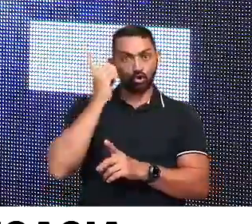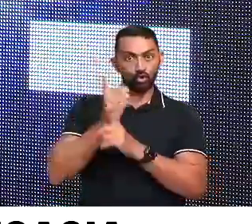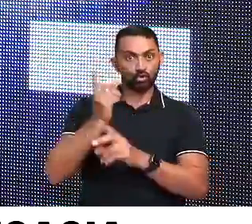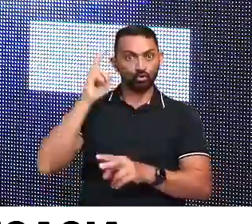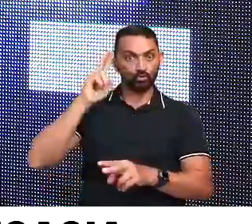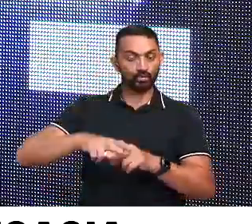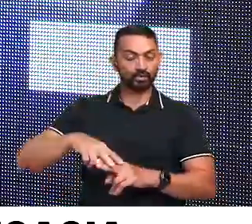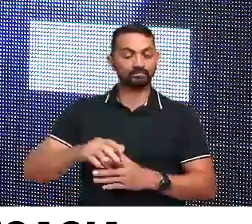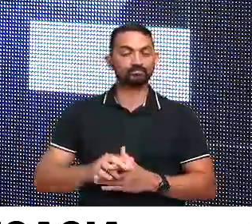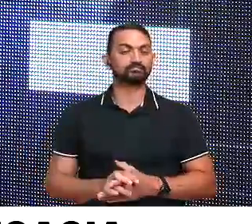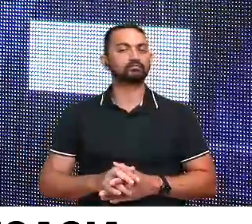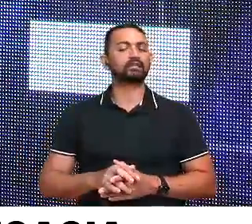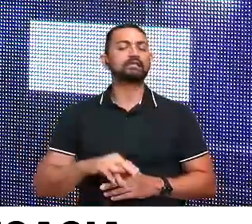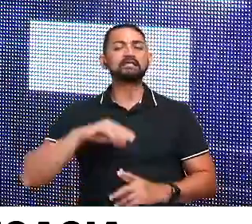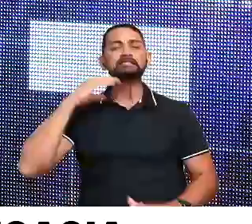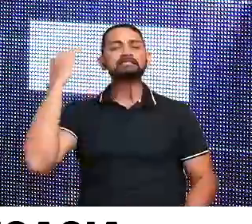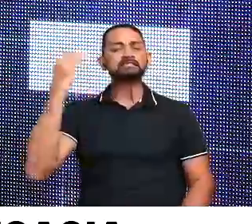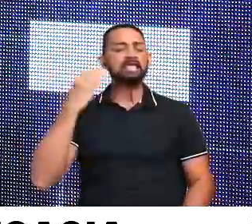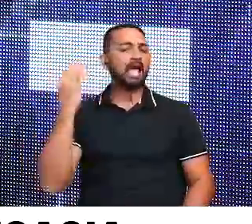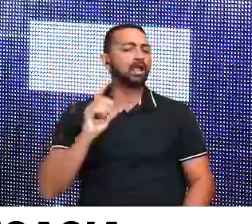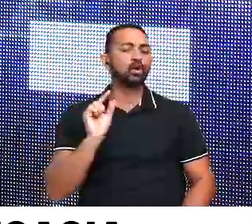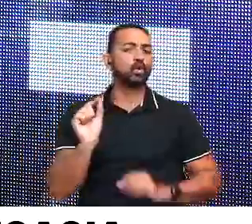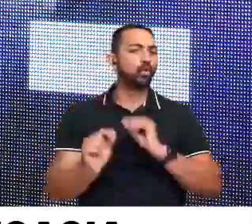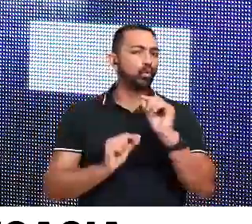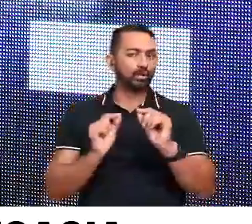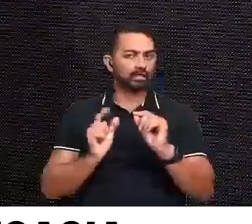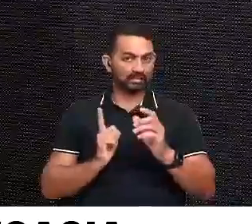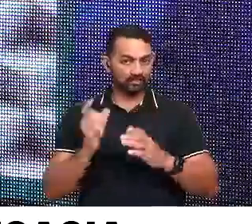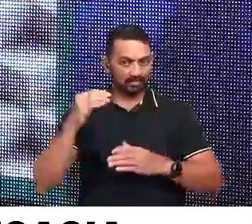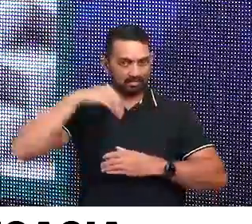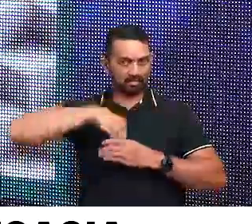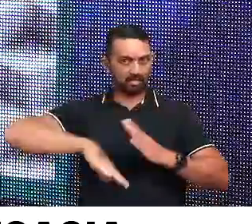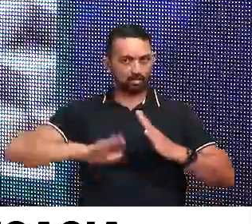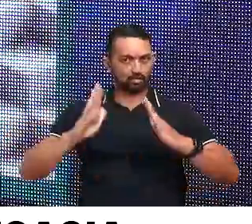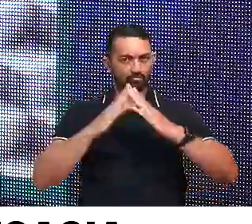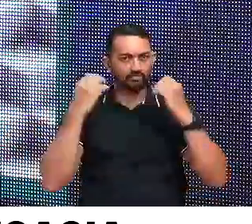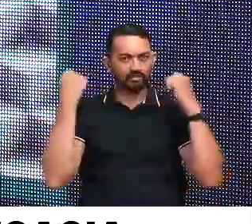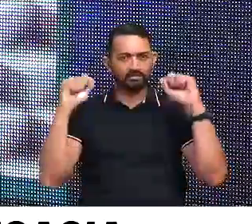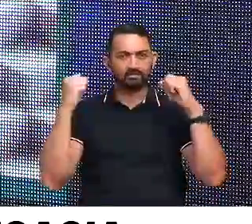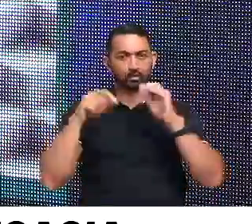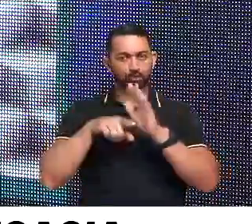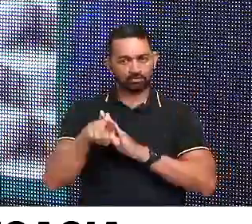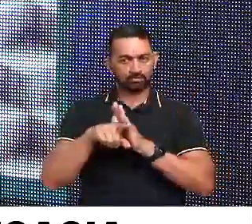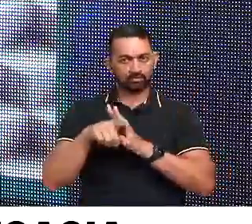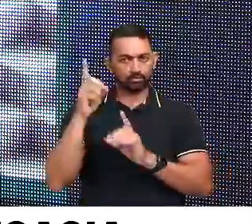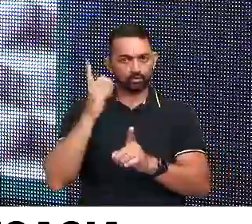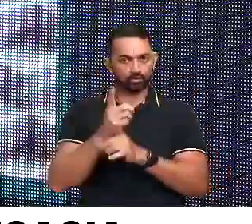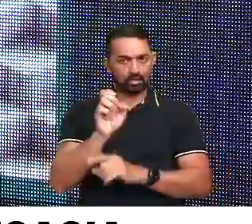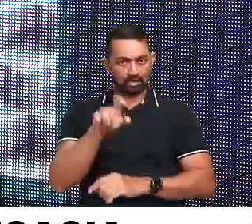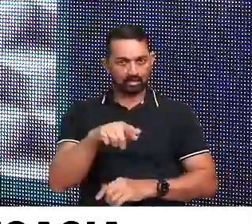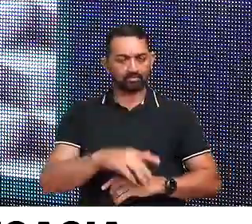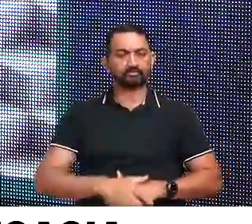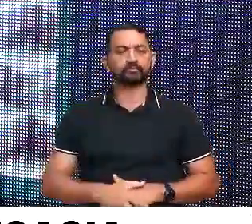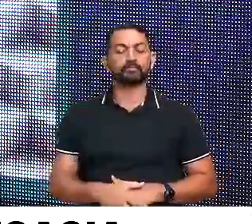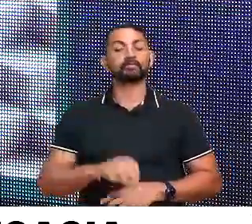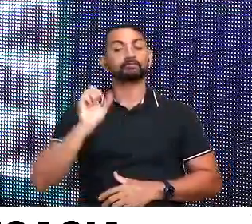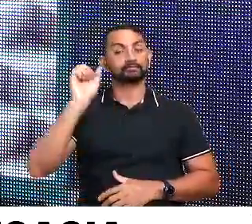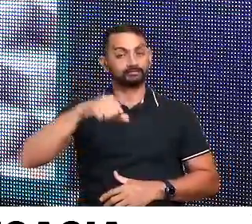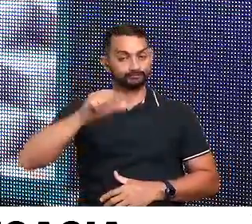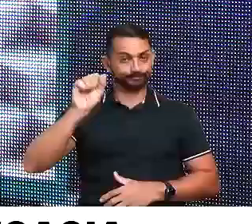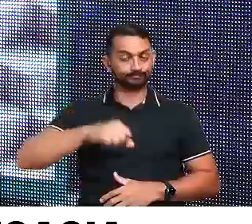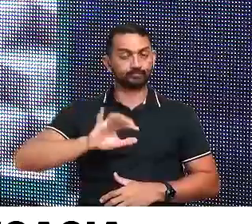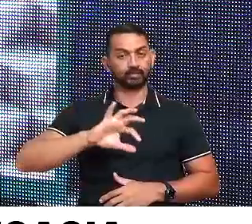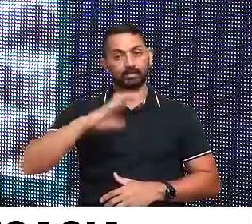encontrado vamos saber o que aconteceu ciarla Ele estava então uma academia foi feita uma fiscalização para encontrar esse homem